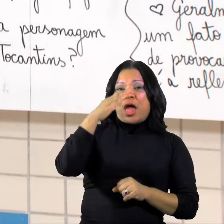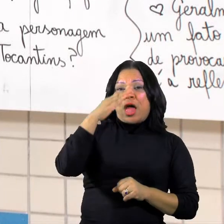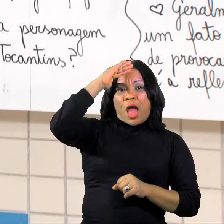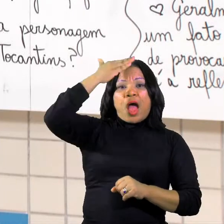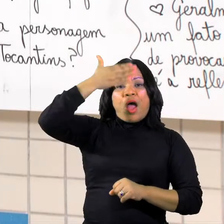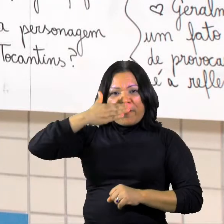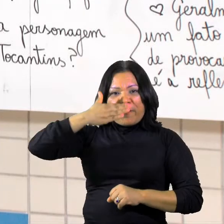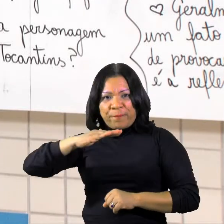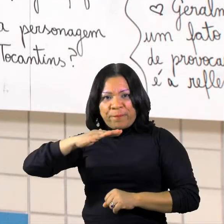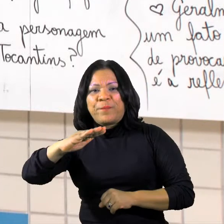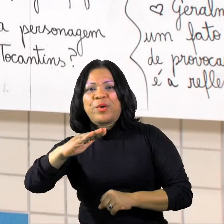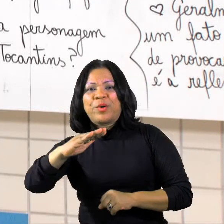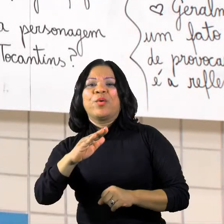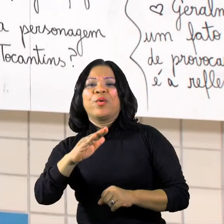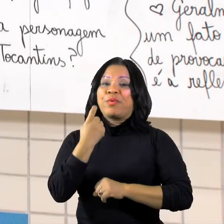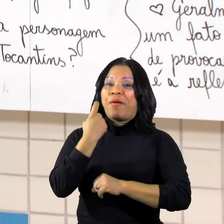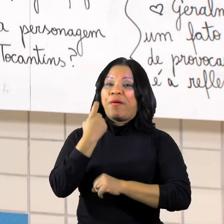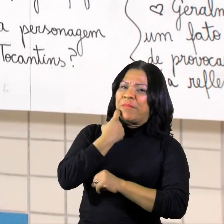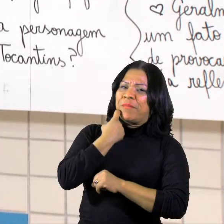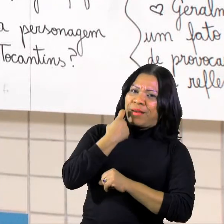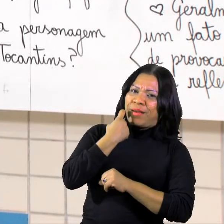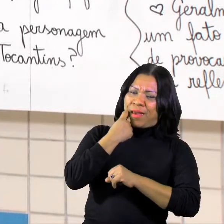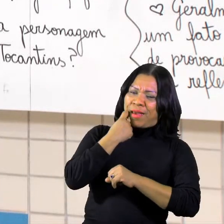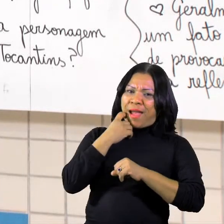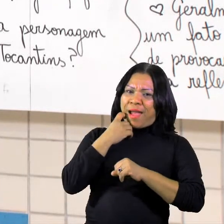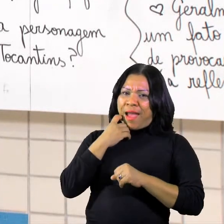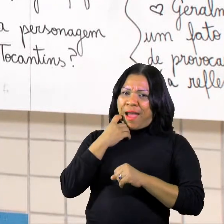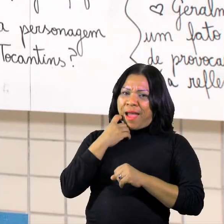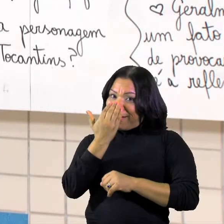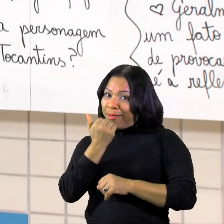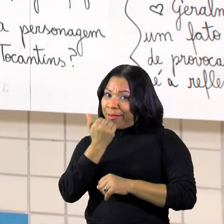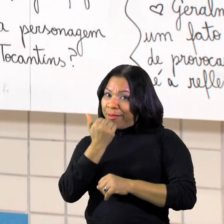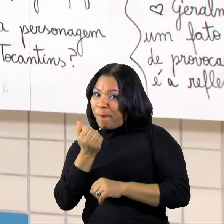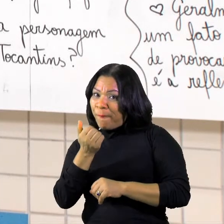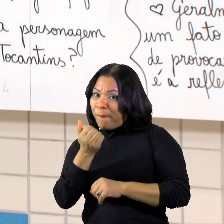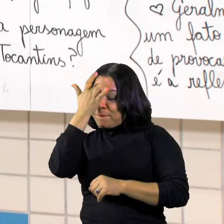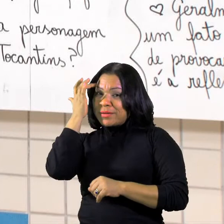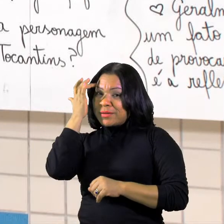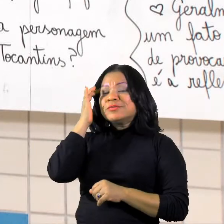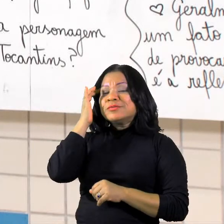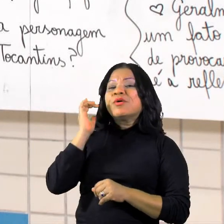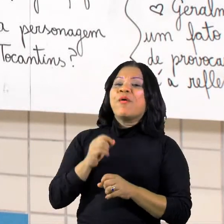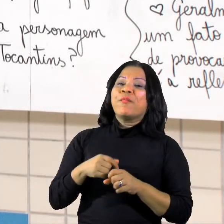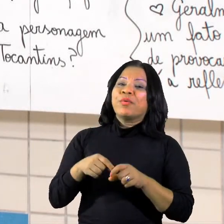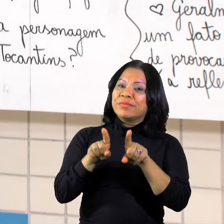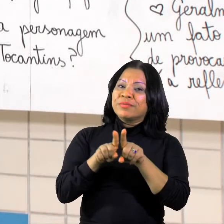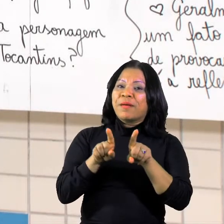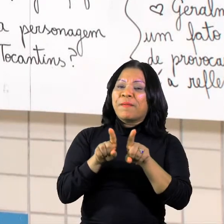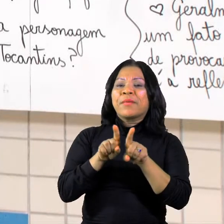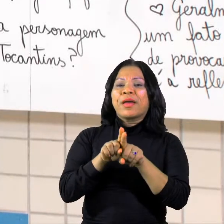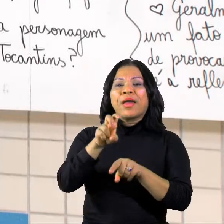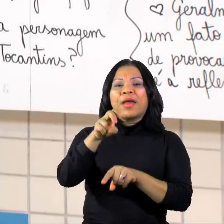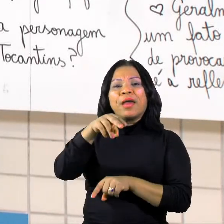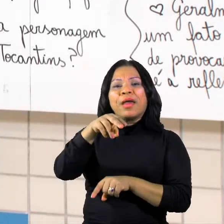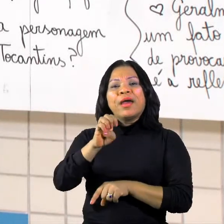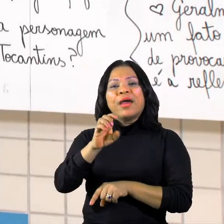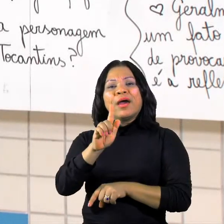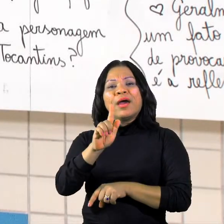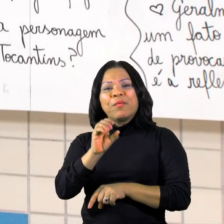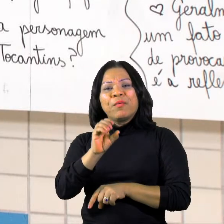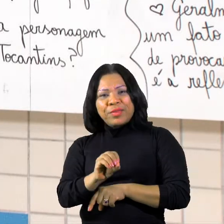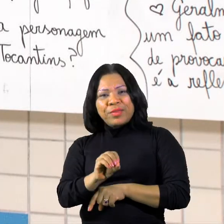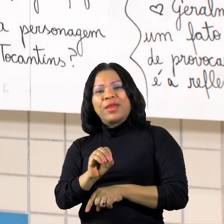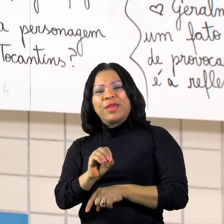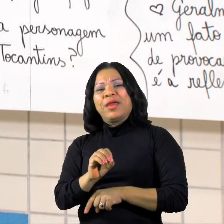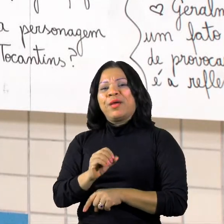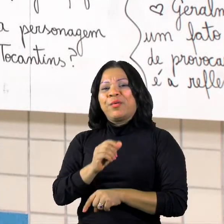que comiam gente, além da sucuri e do nego d'água. Olha aí as lendas, né, que está no